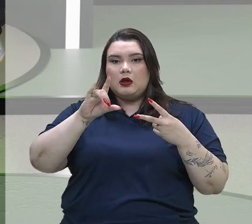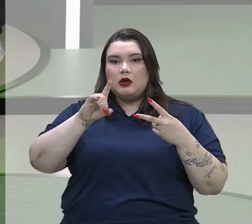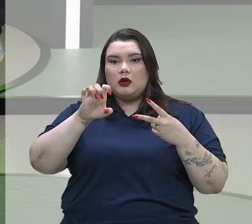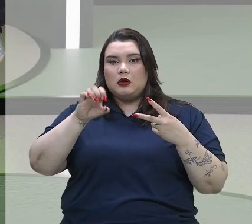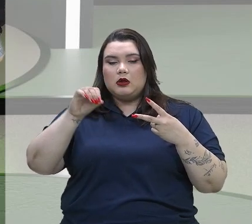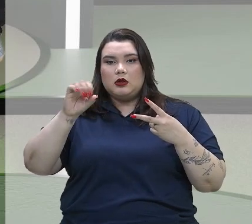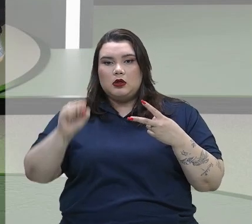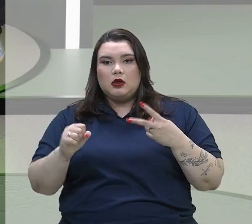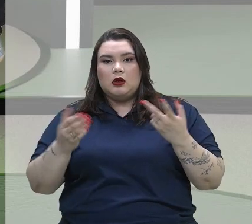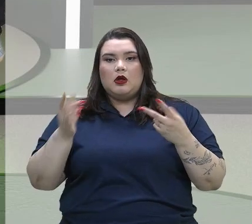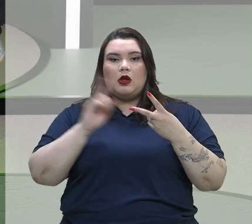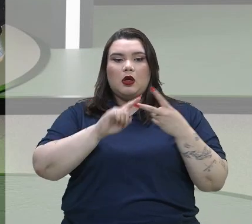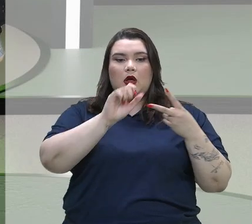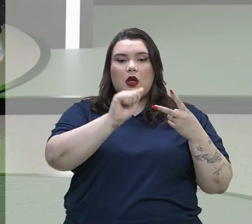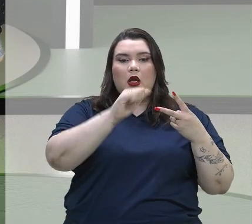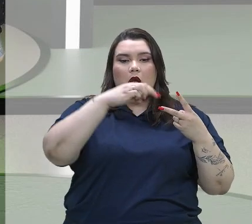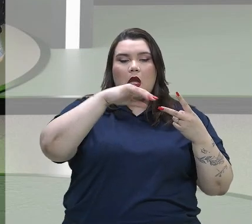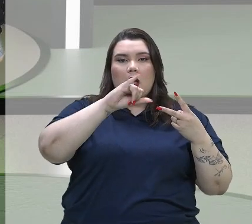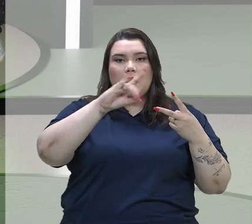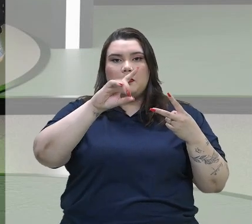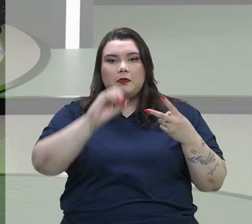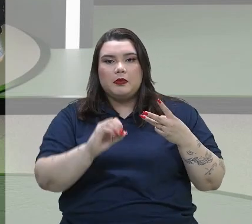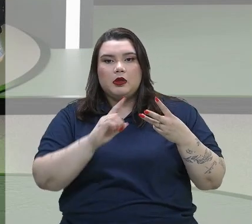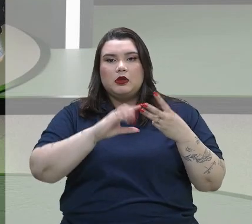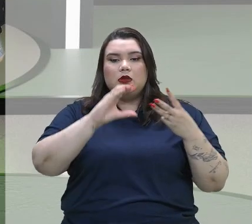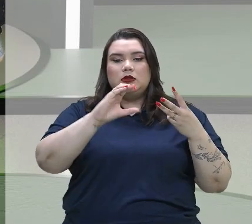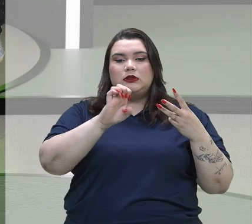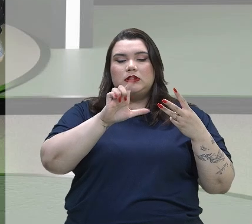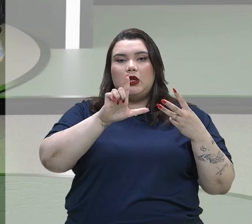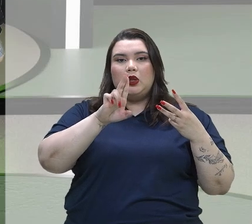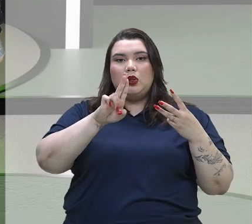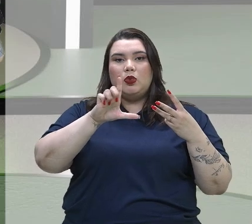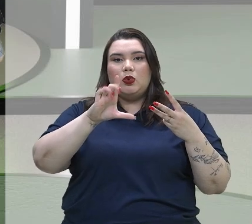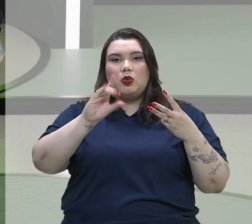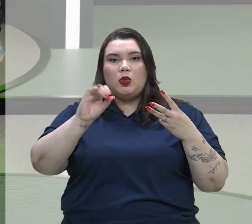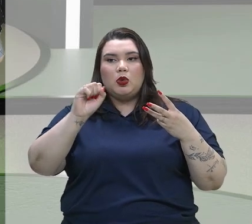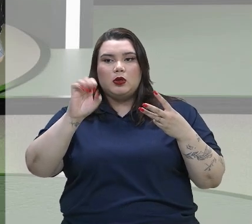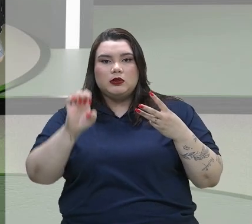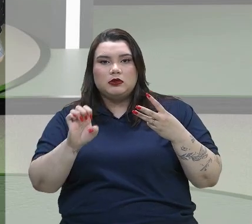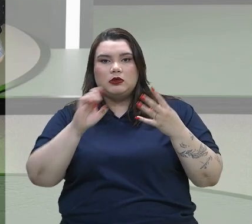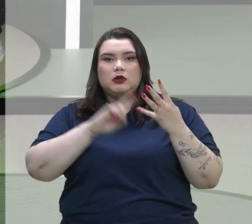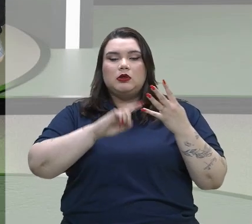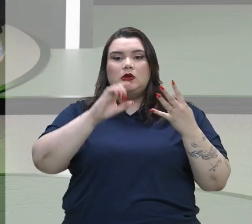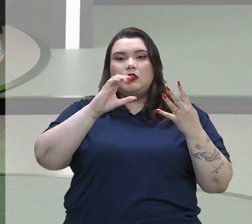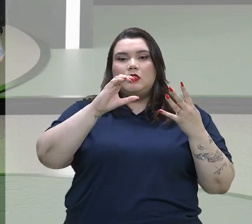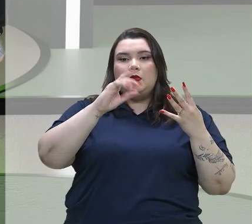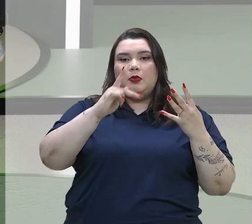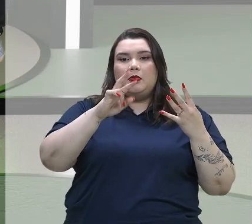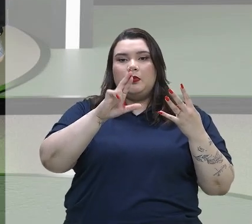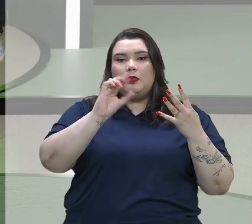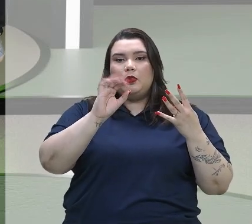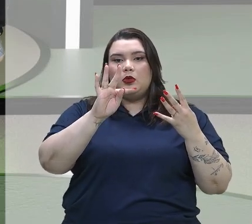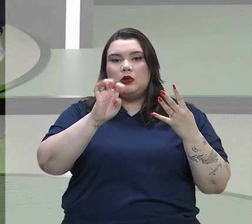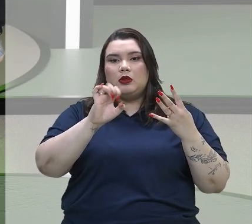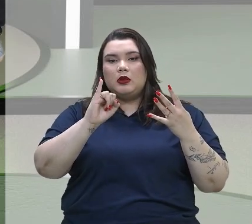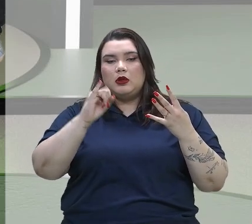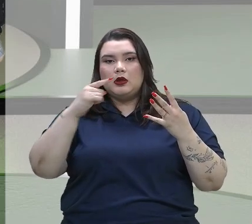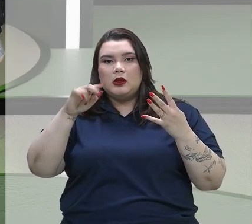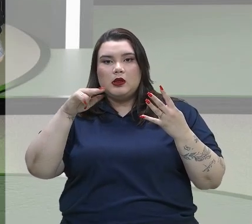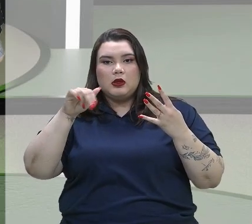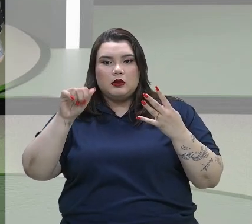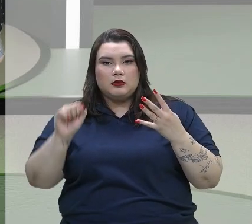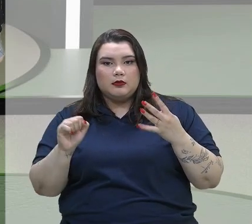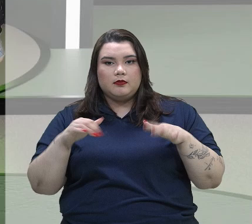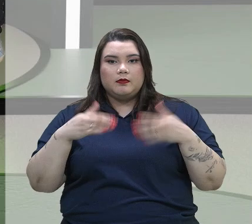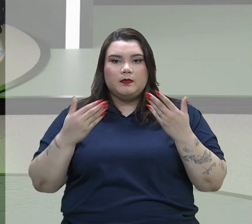o amido, a celulose, o glicogênio e as proteínas, né? Por isso que dizem assim,